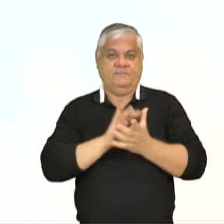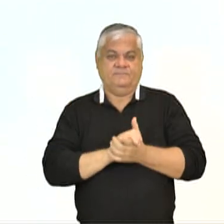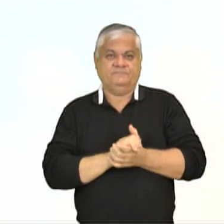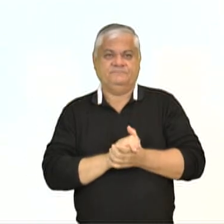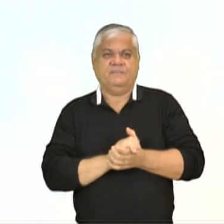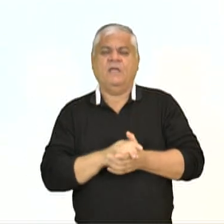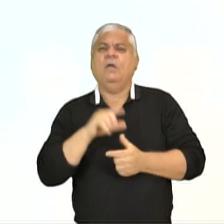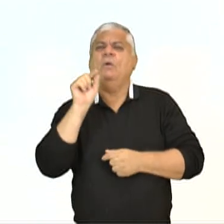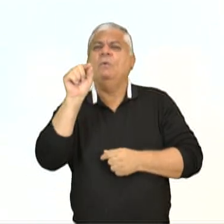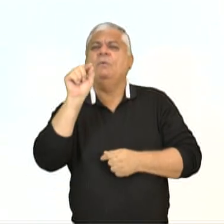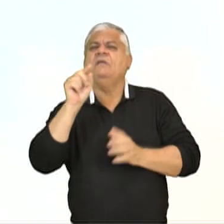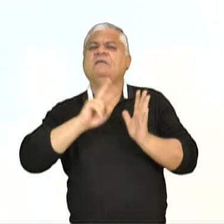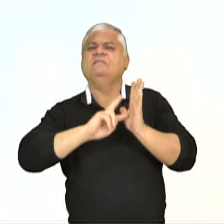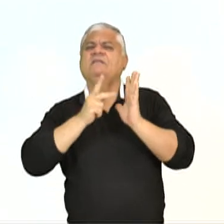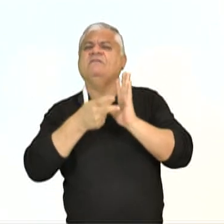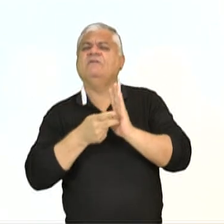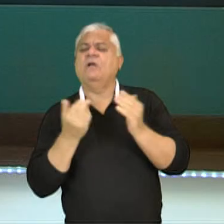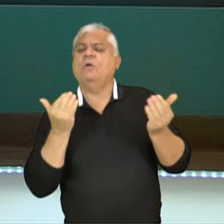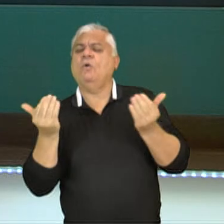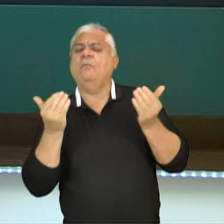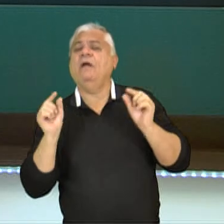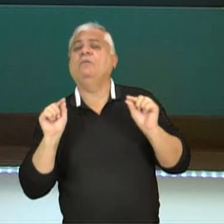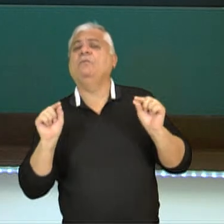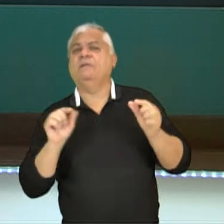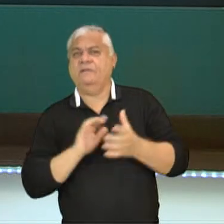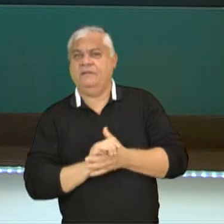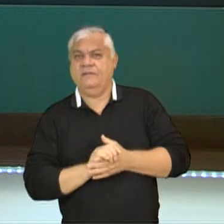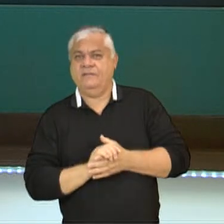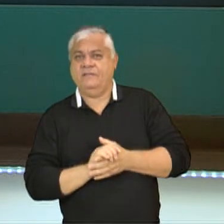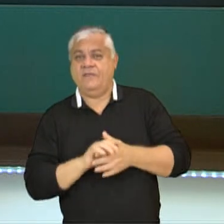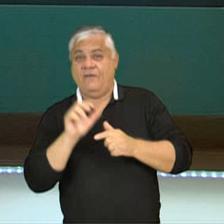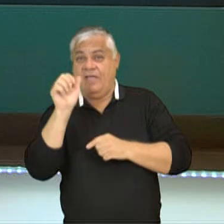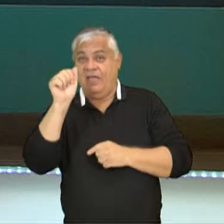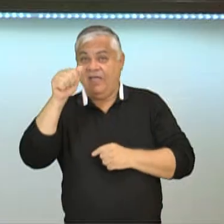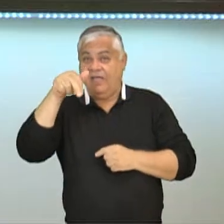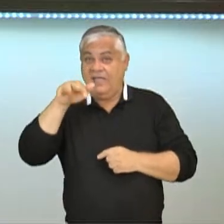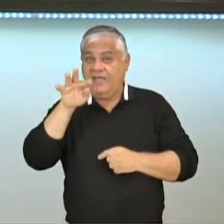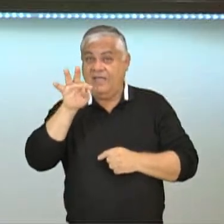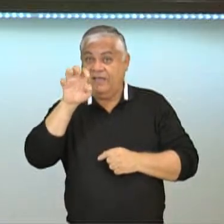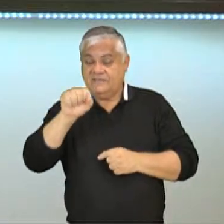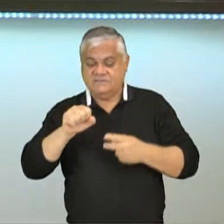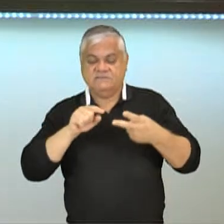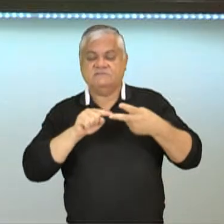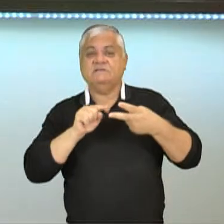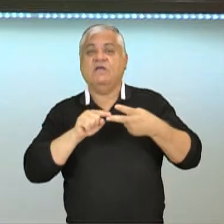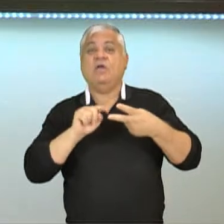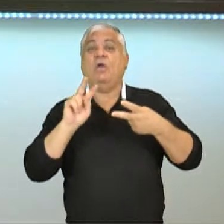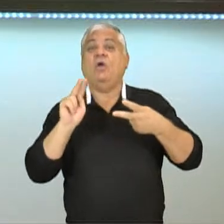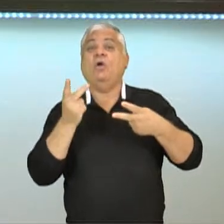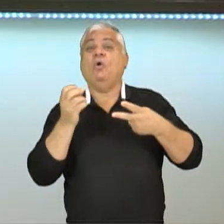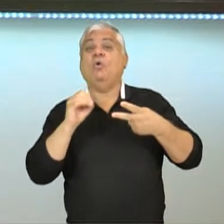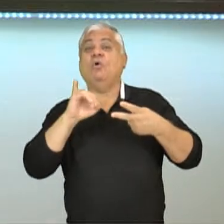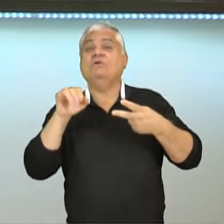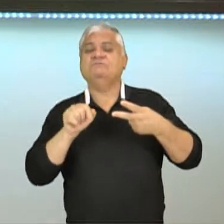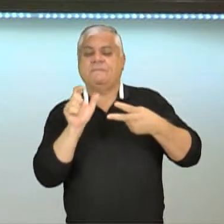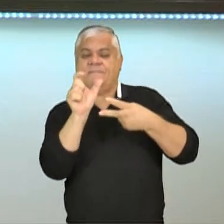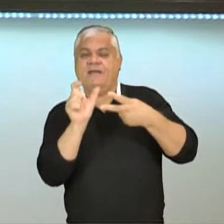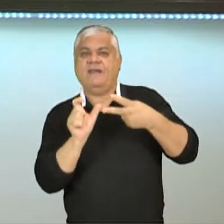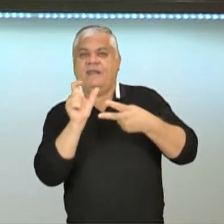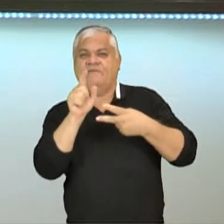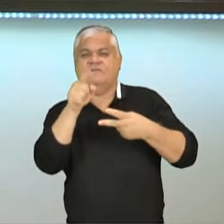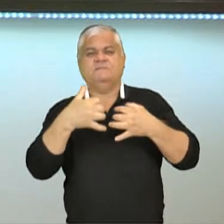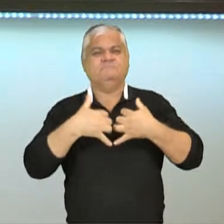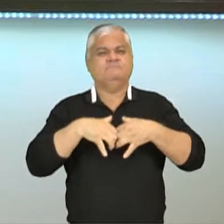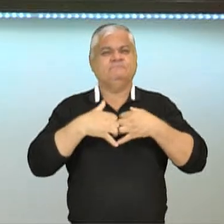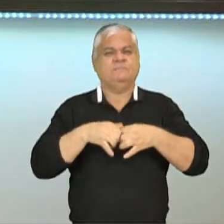O que elas estão comparando? Então é uma pergunta aqui mais de cunho interpretativo e vocês terão mais